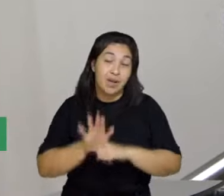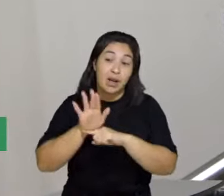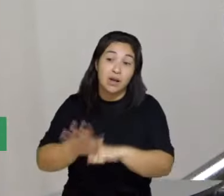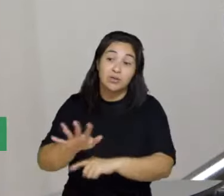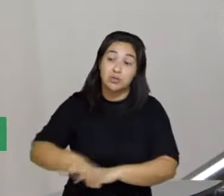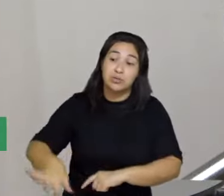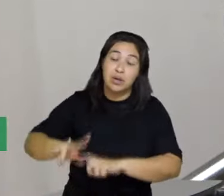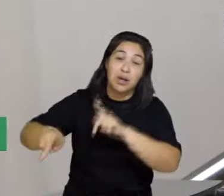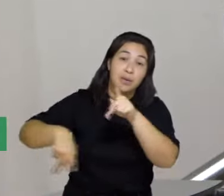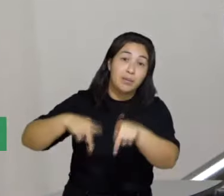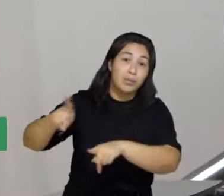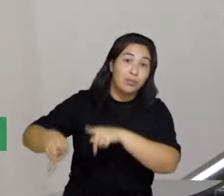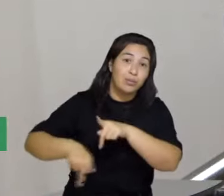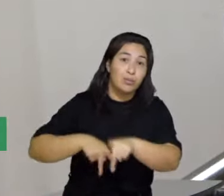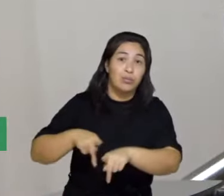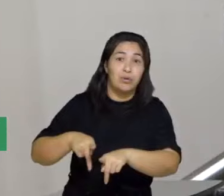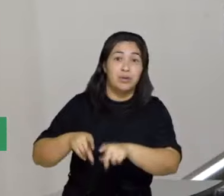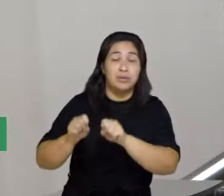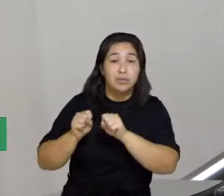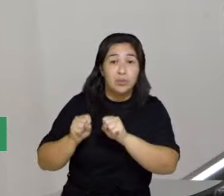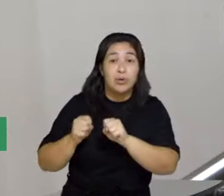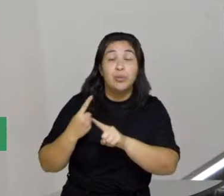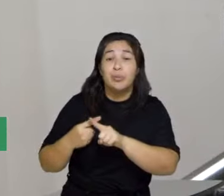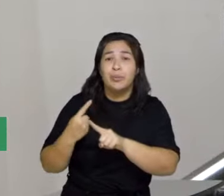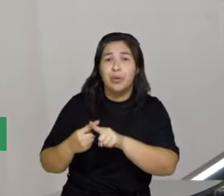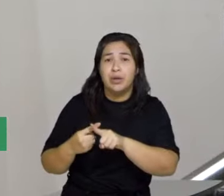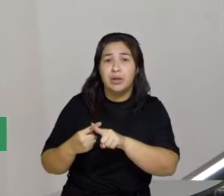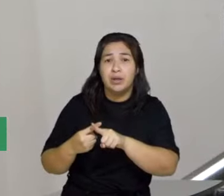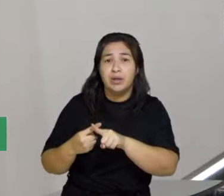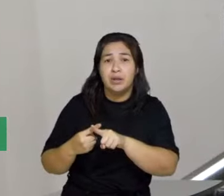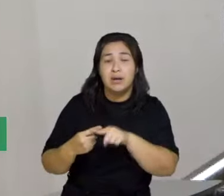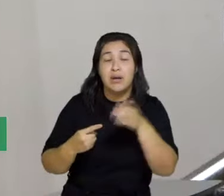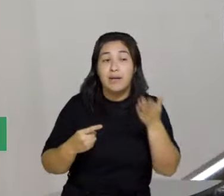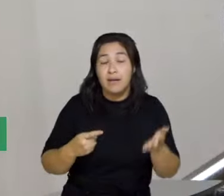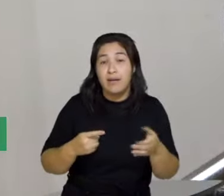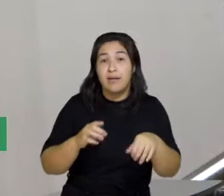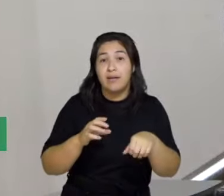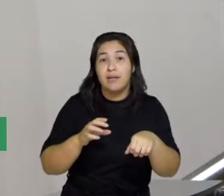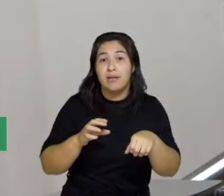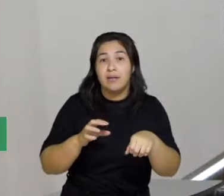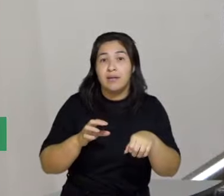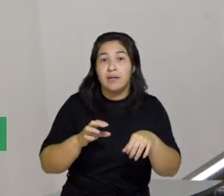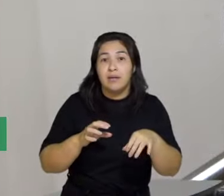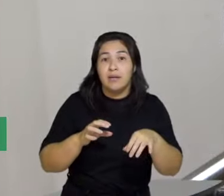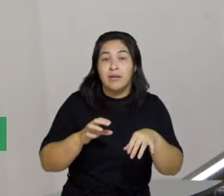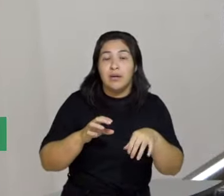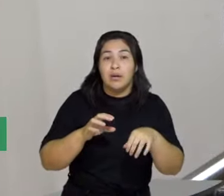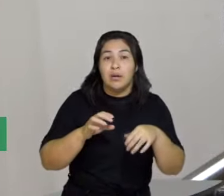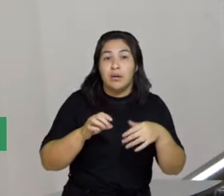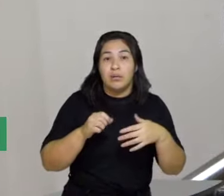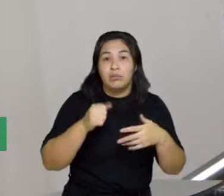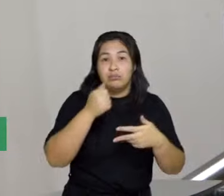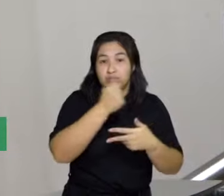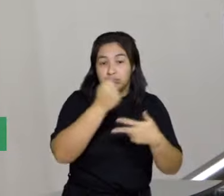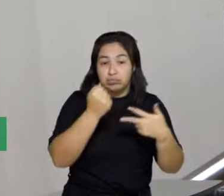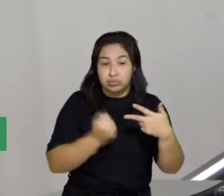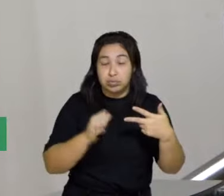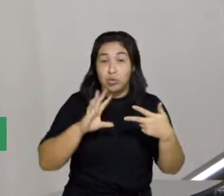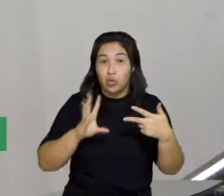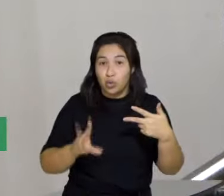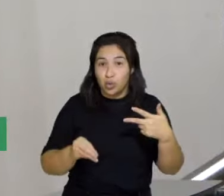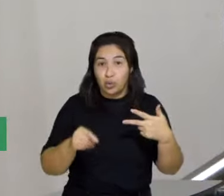população. Afinal, como determinam as constituições do Estado e da União, todo